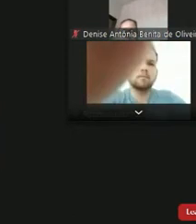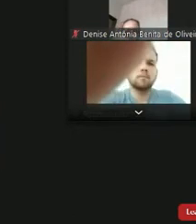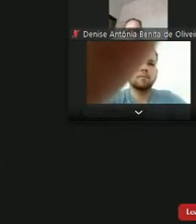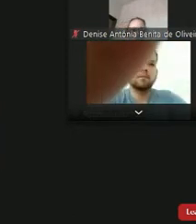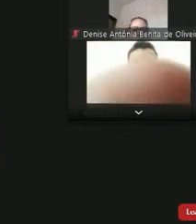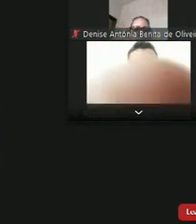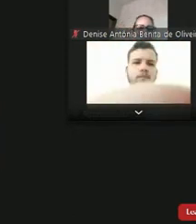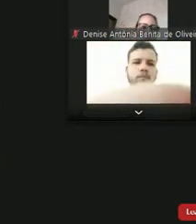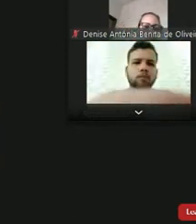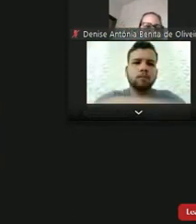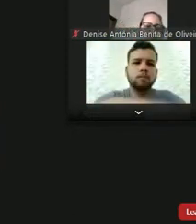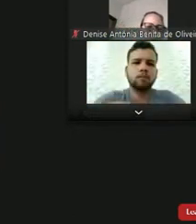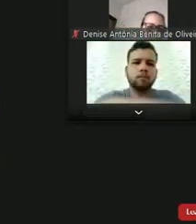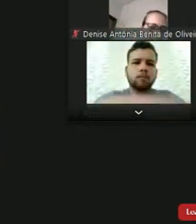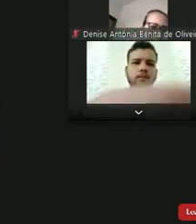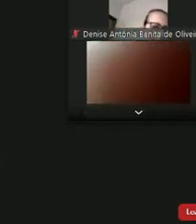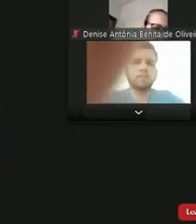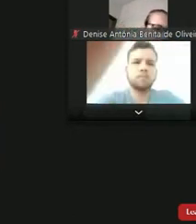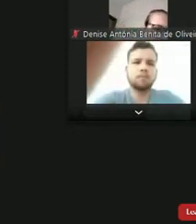Bom dia a todas e todos.